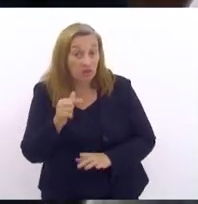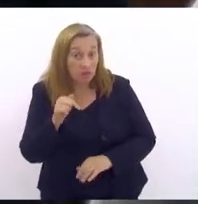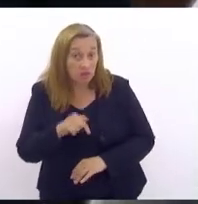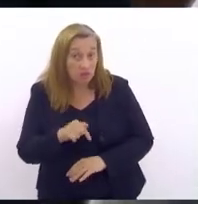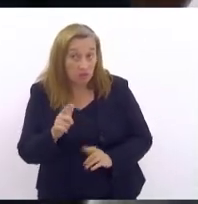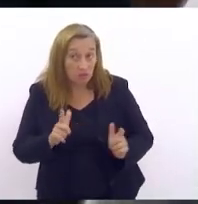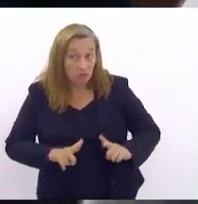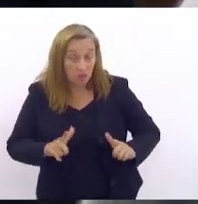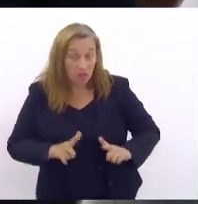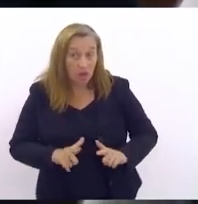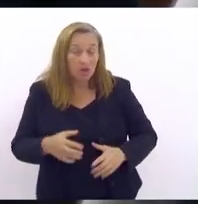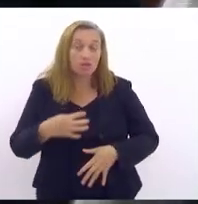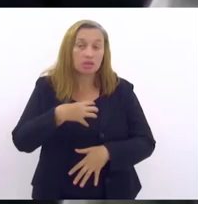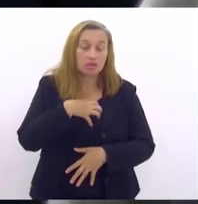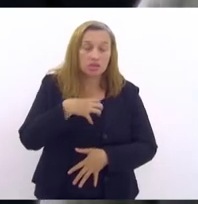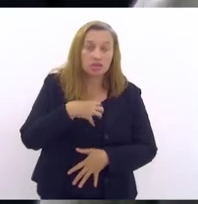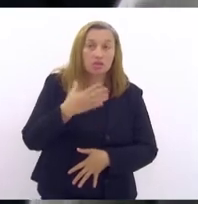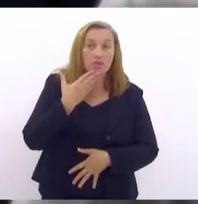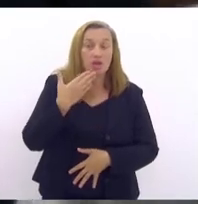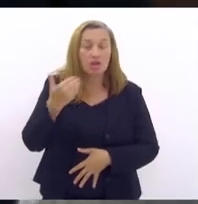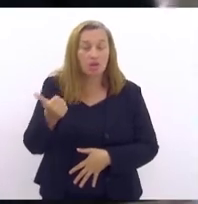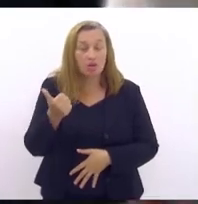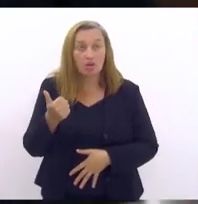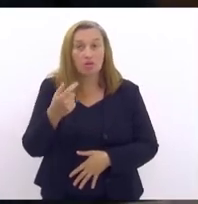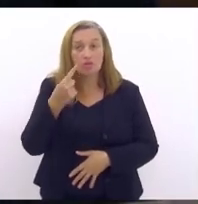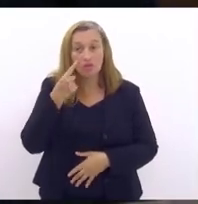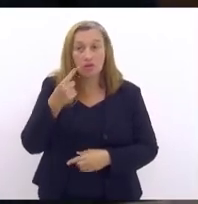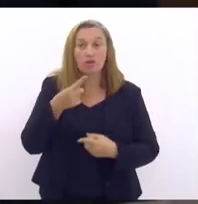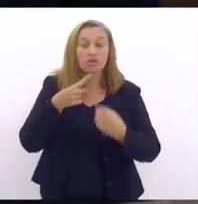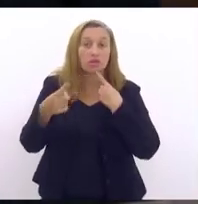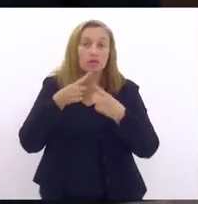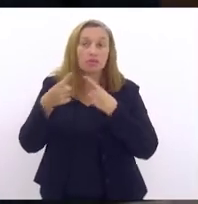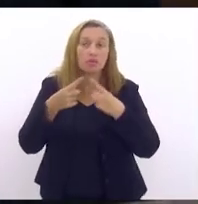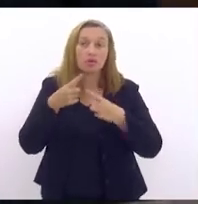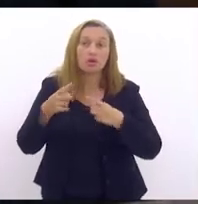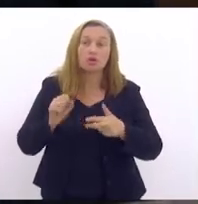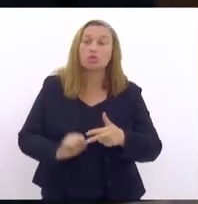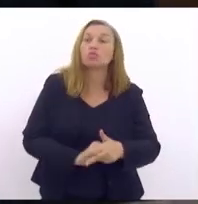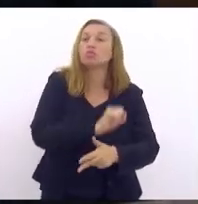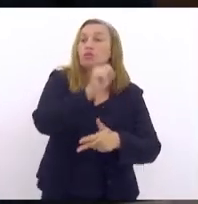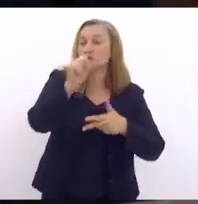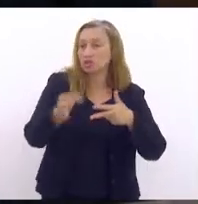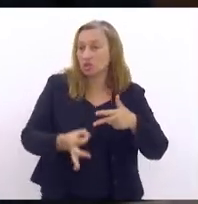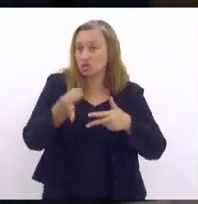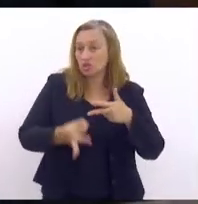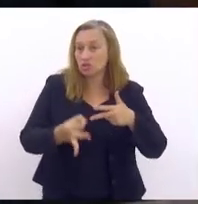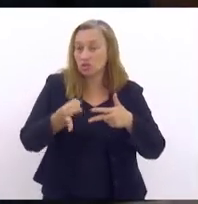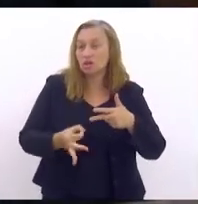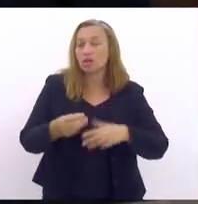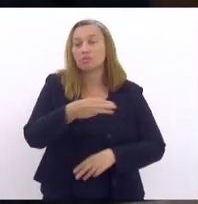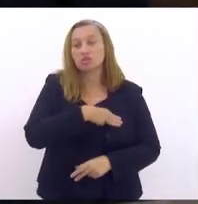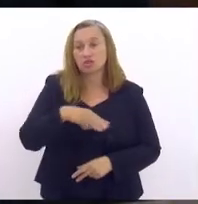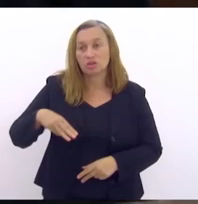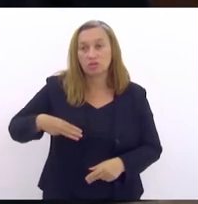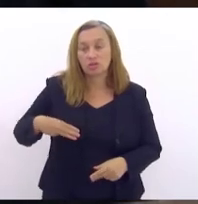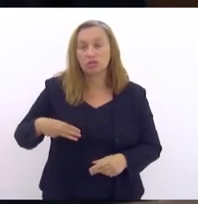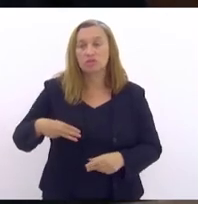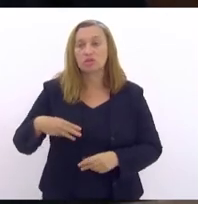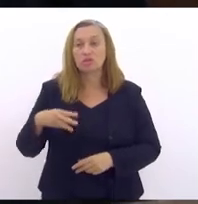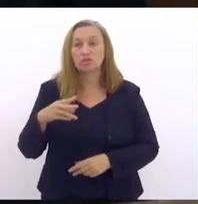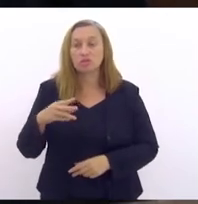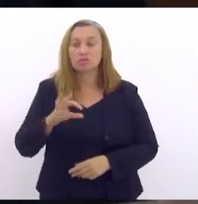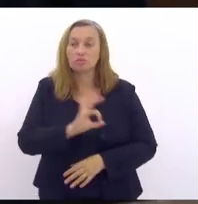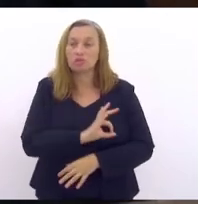sentido é preciso que a gente traga para o mesmo debate o Poder Judiciário, o Ministério Público e as forças